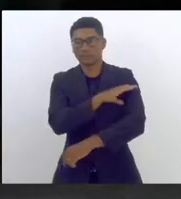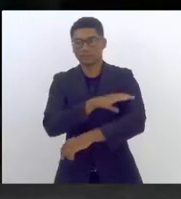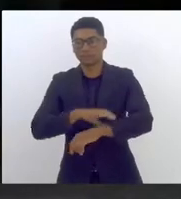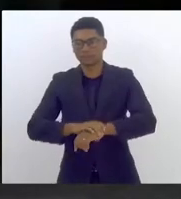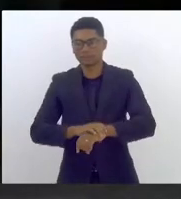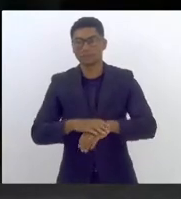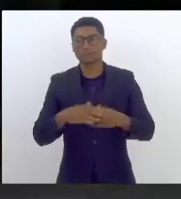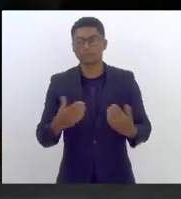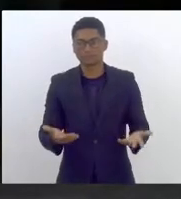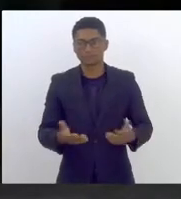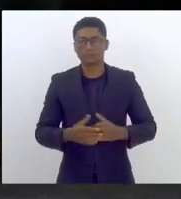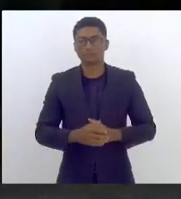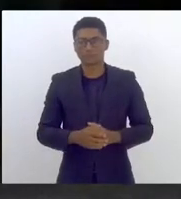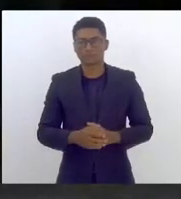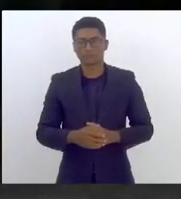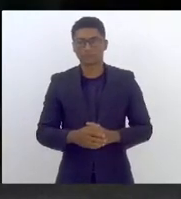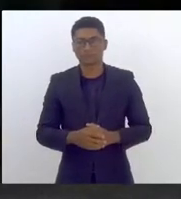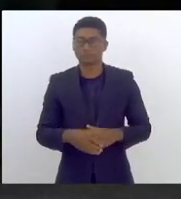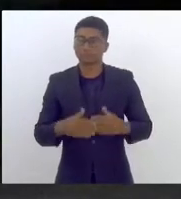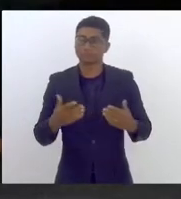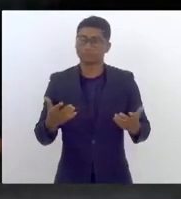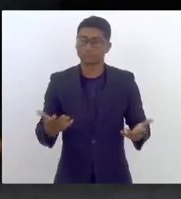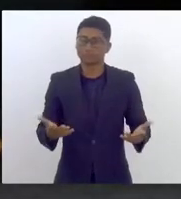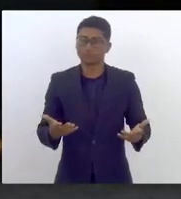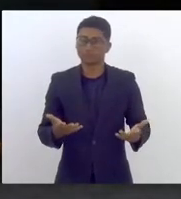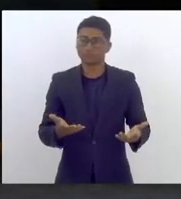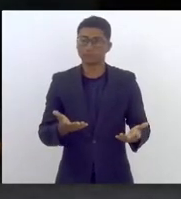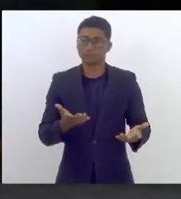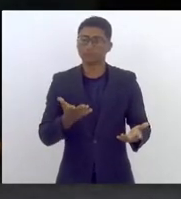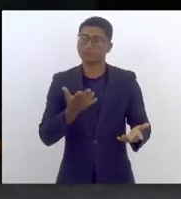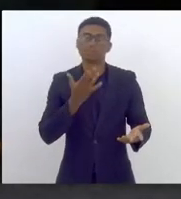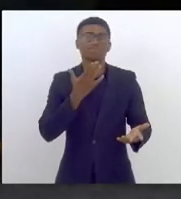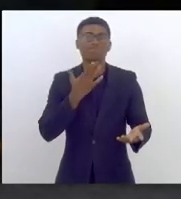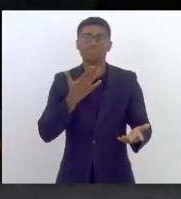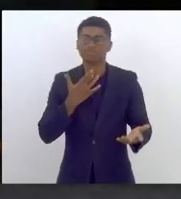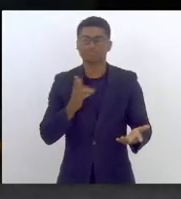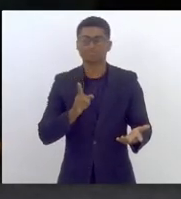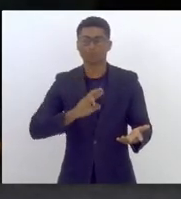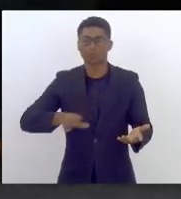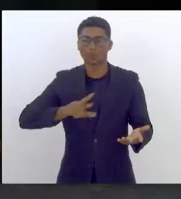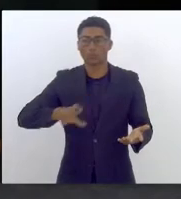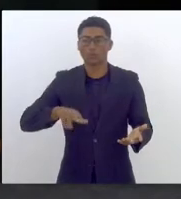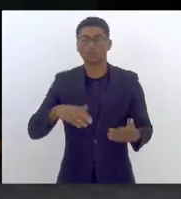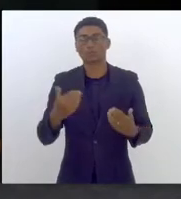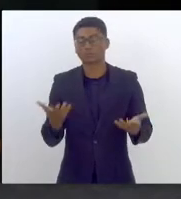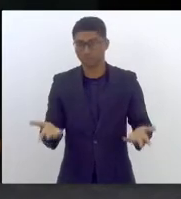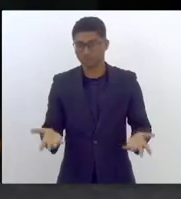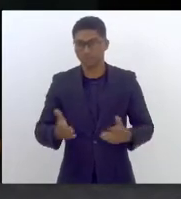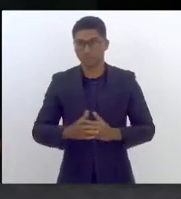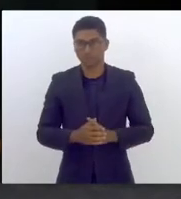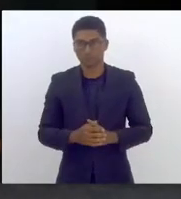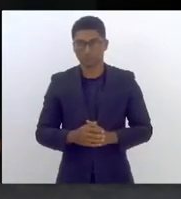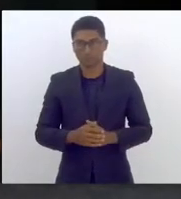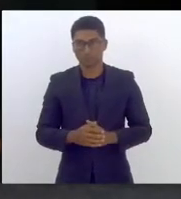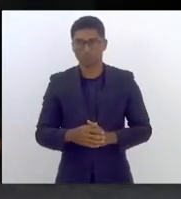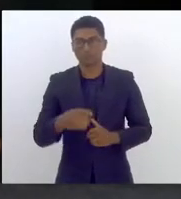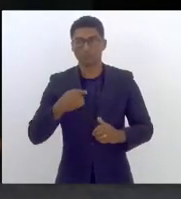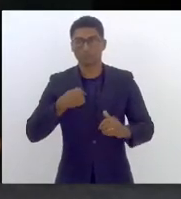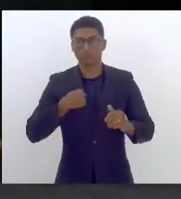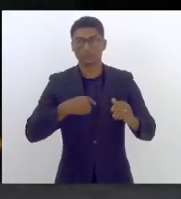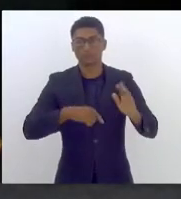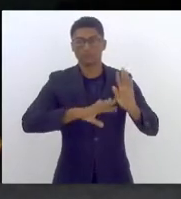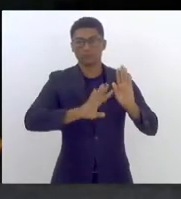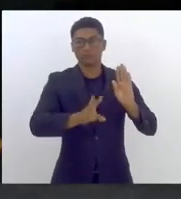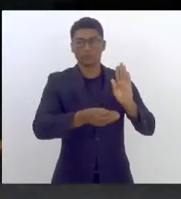Legislativa do Estado do Rio de Janeiro e não é esse o desejo então eu tô oferecendo uma Emenda